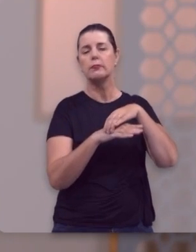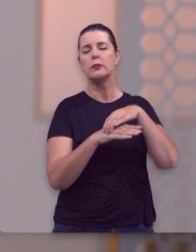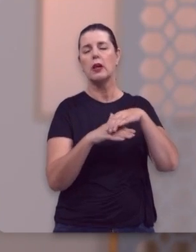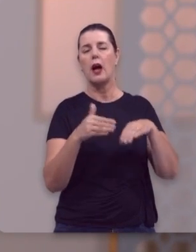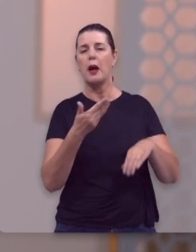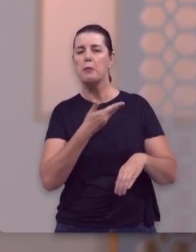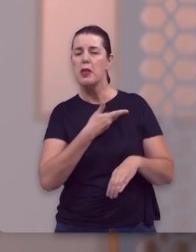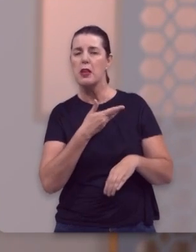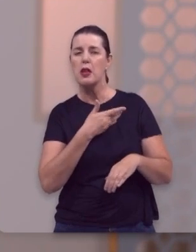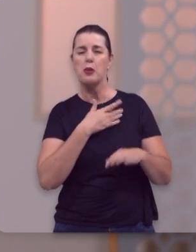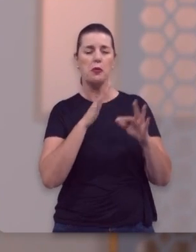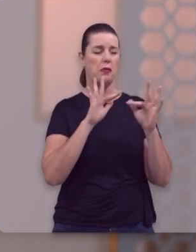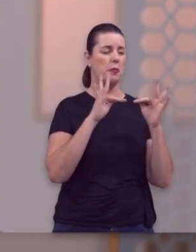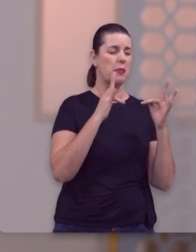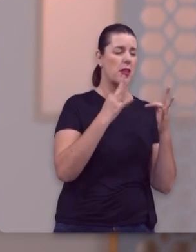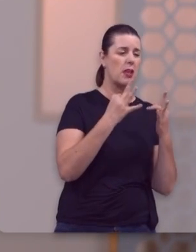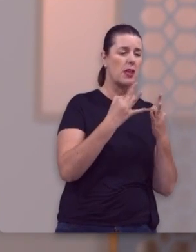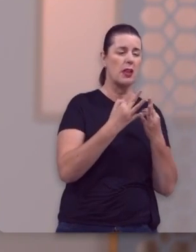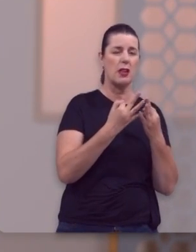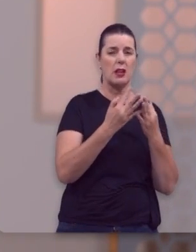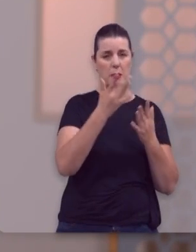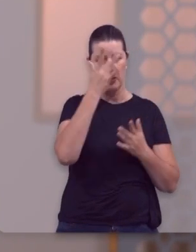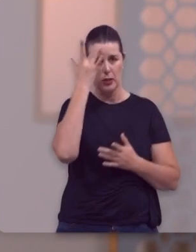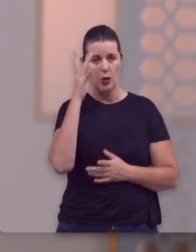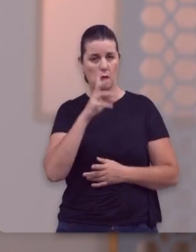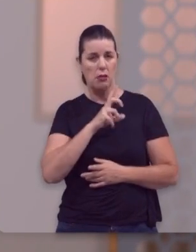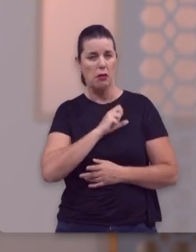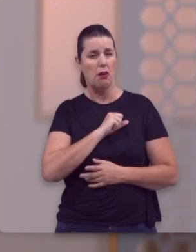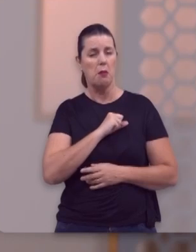um parente, um ente querido?